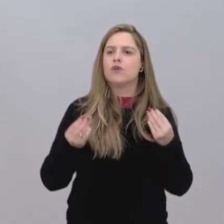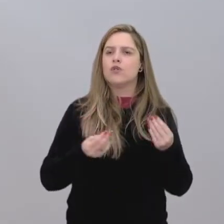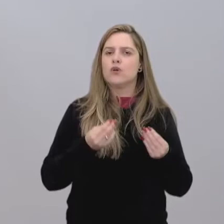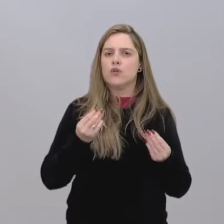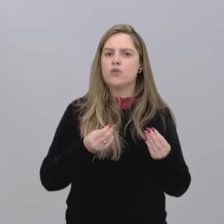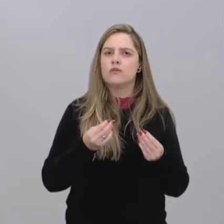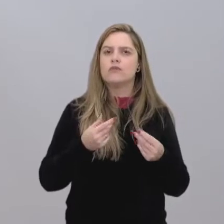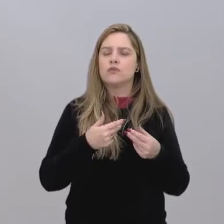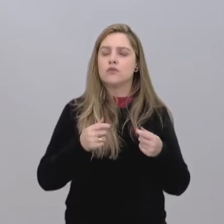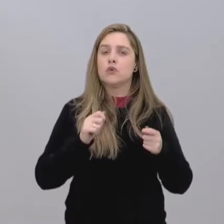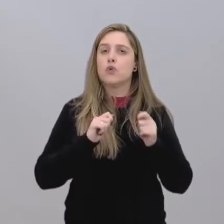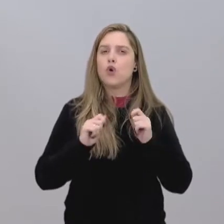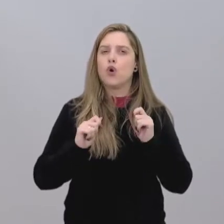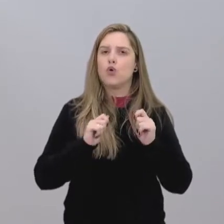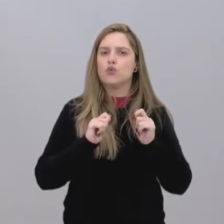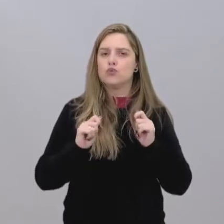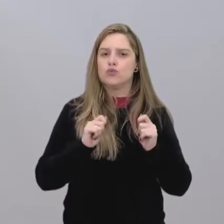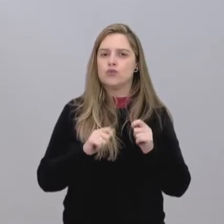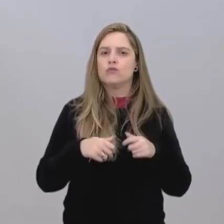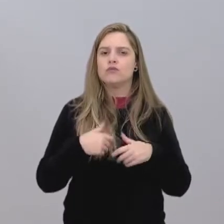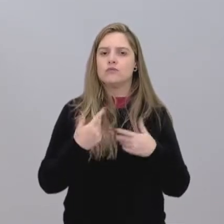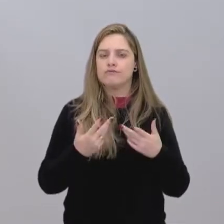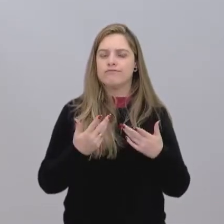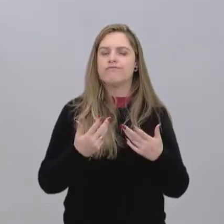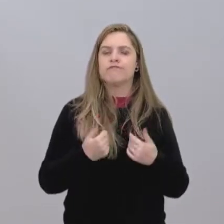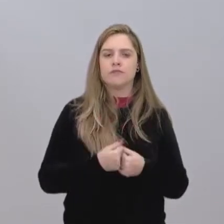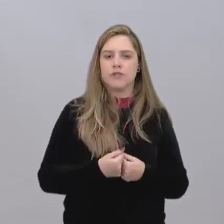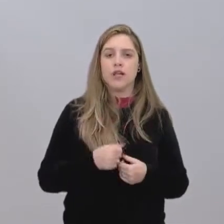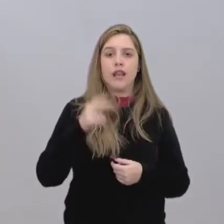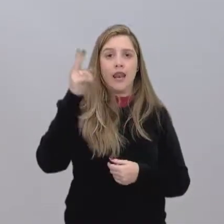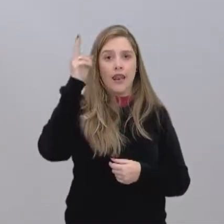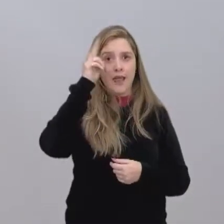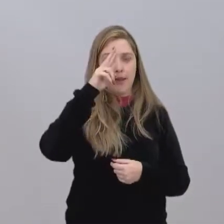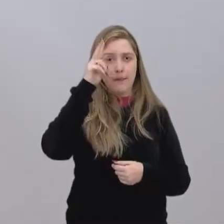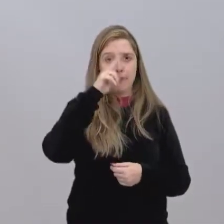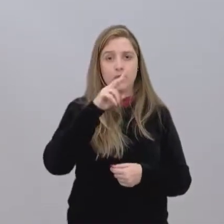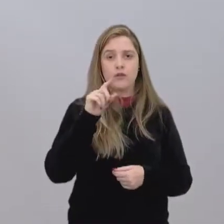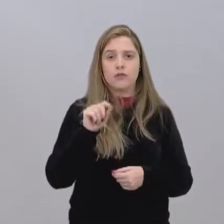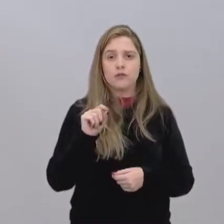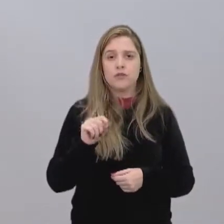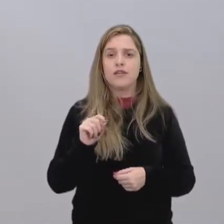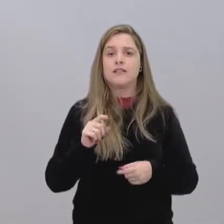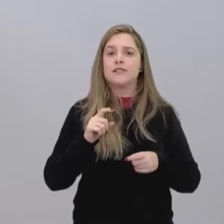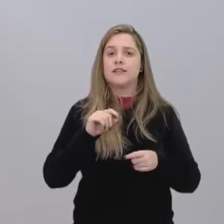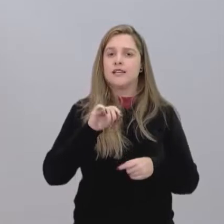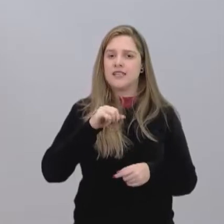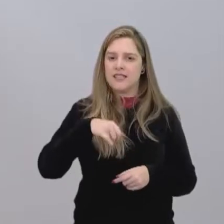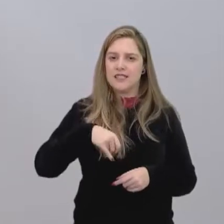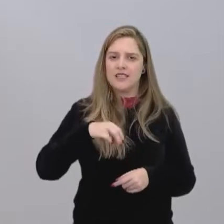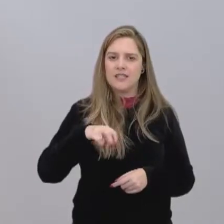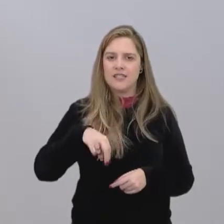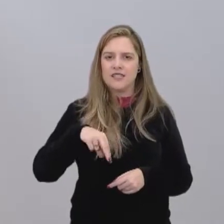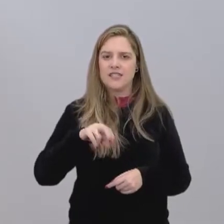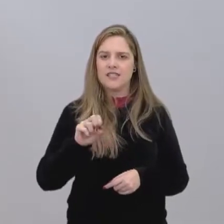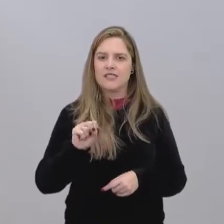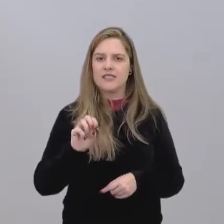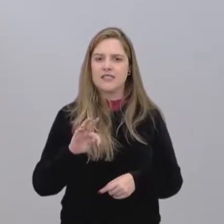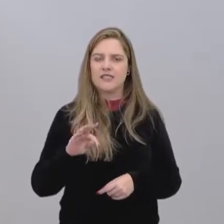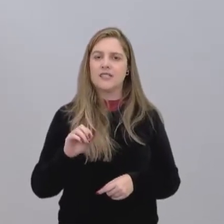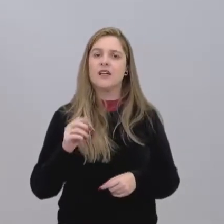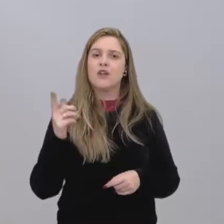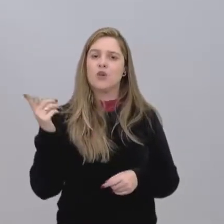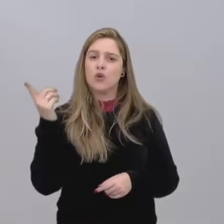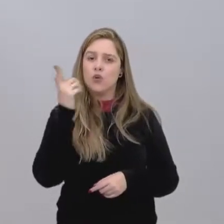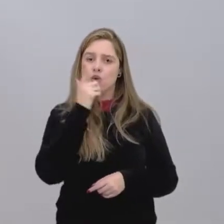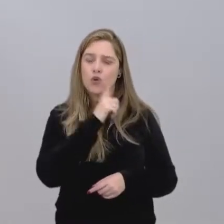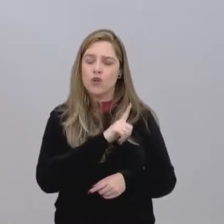seu controle, né, o controle aí reprodutivo. Lembrando, né, que esses insetos, eles conseguem então o